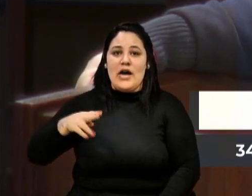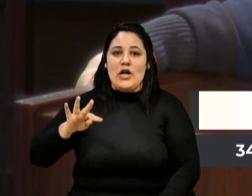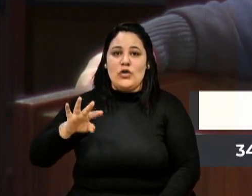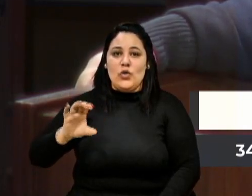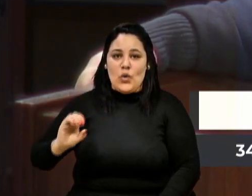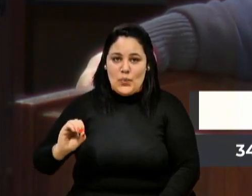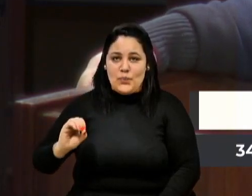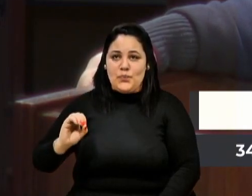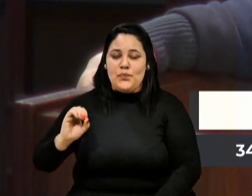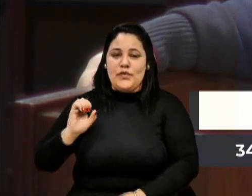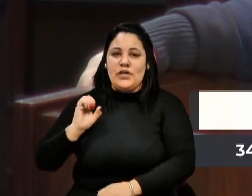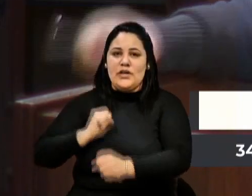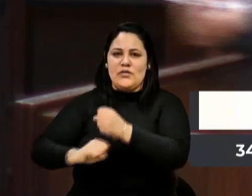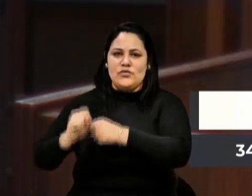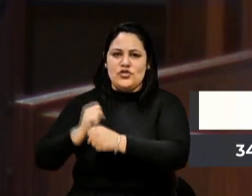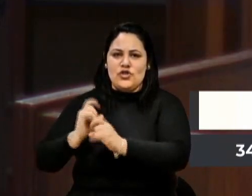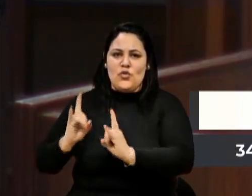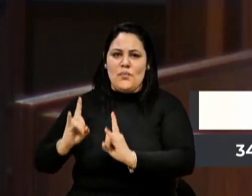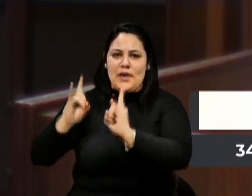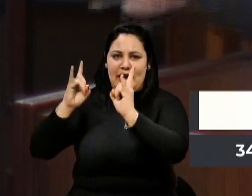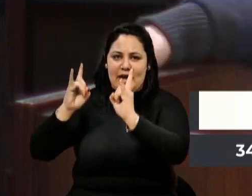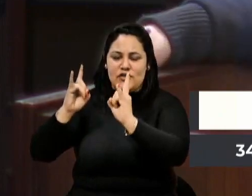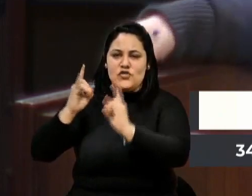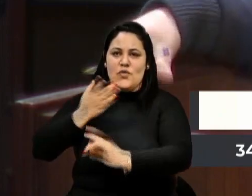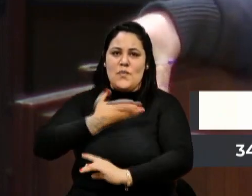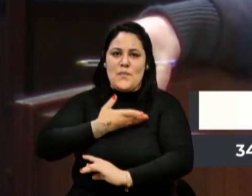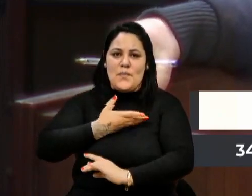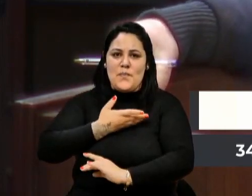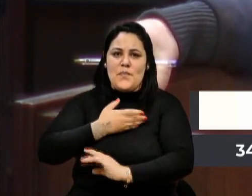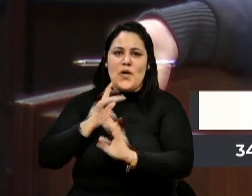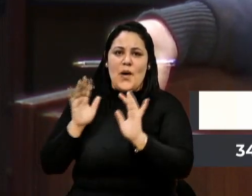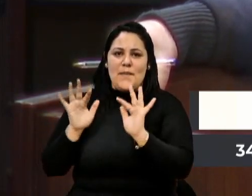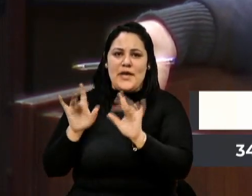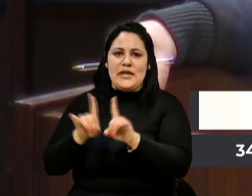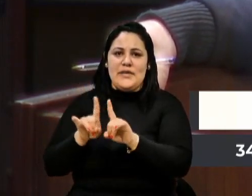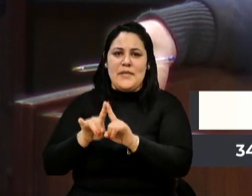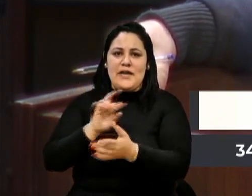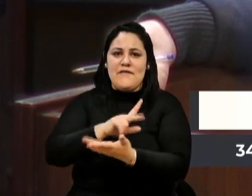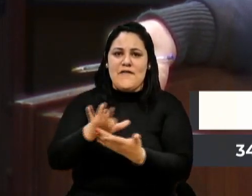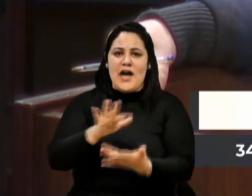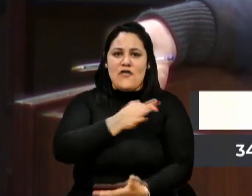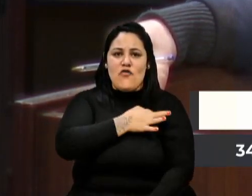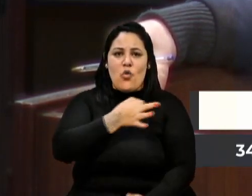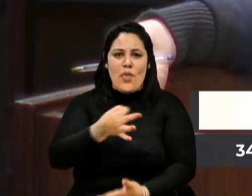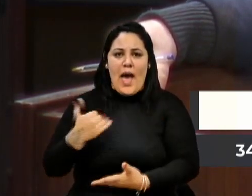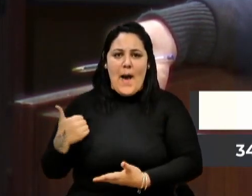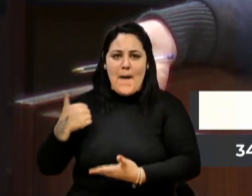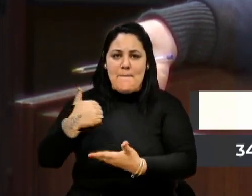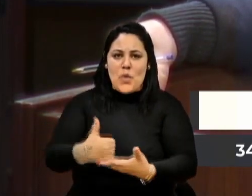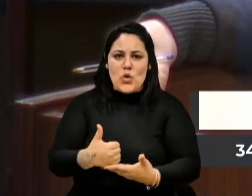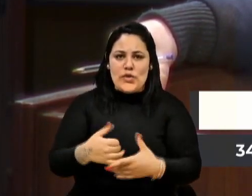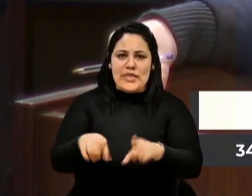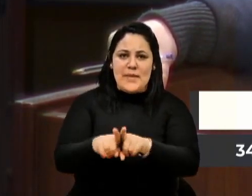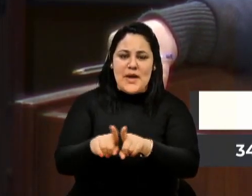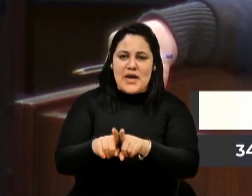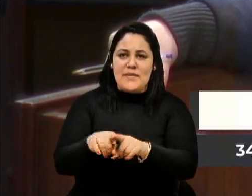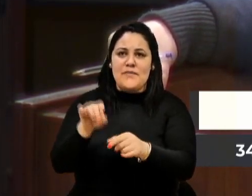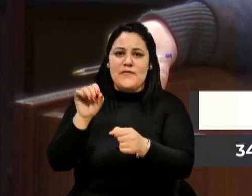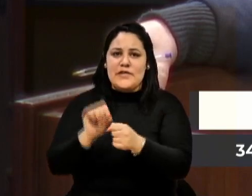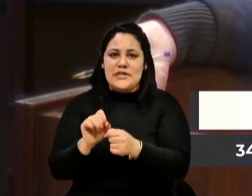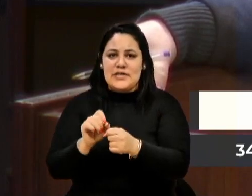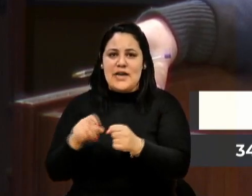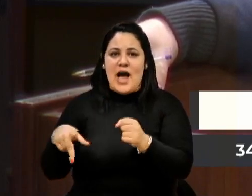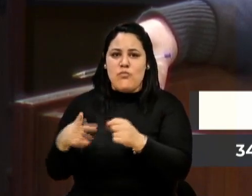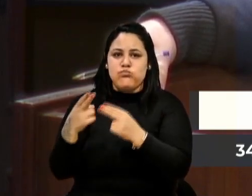através do Frei Jaime e uma legião de multiplicadores, de voluntários, estão apoiando, então, para que a gente possa